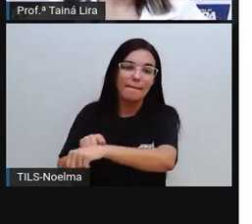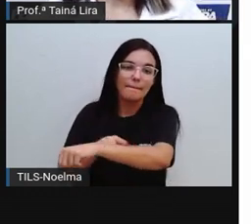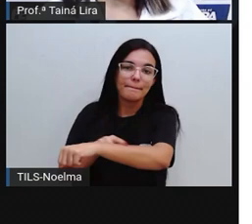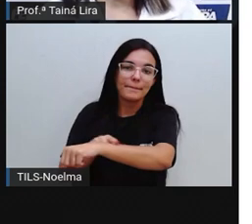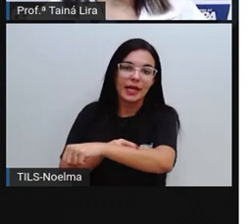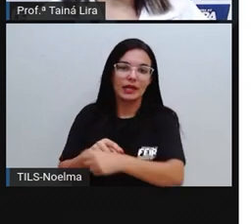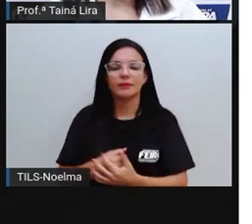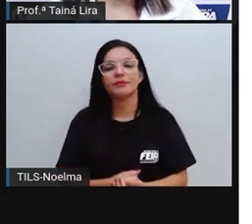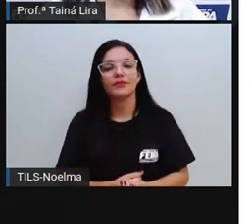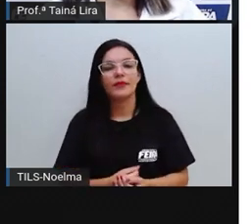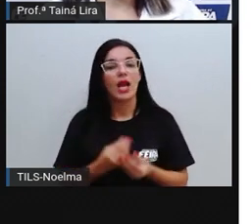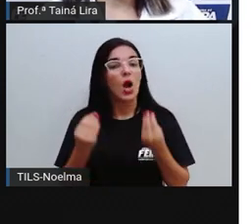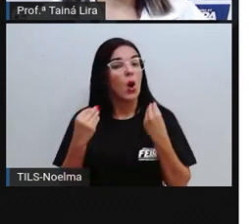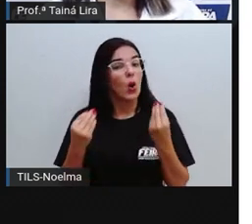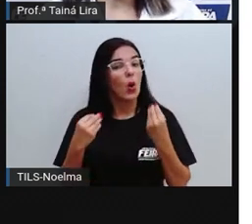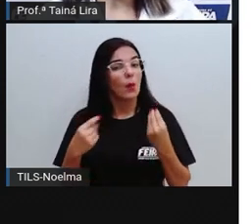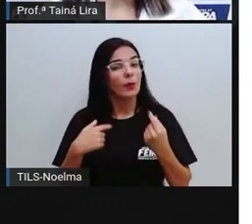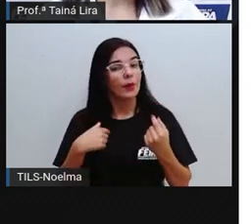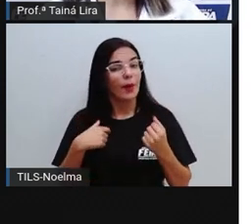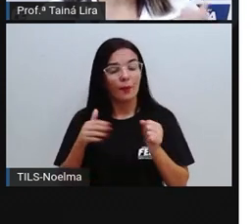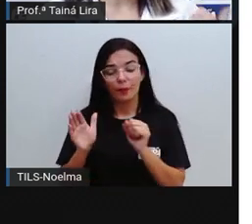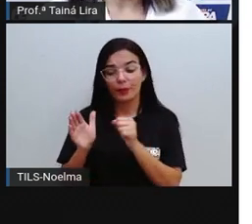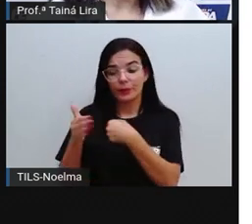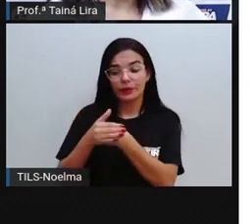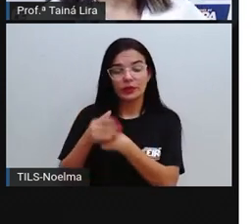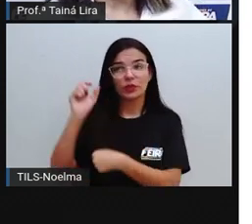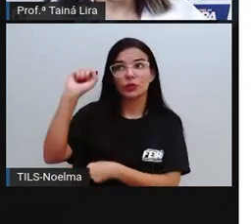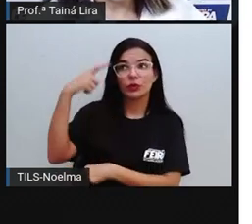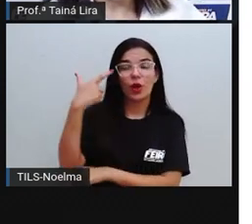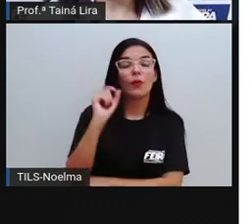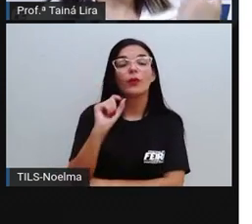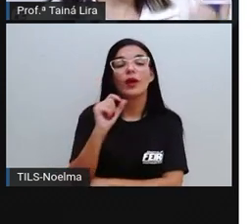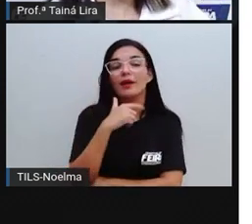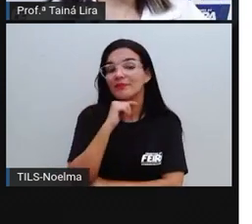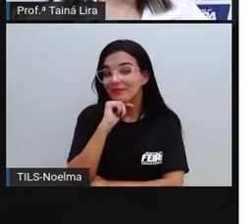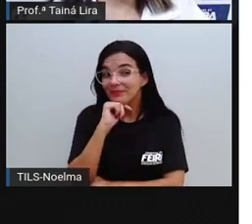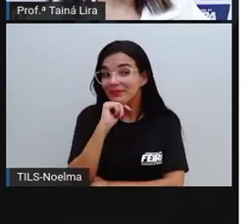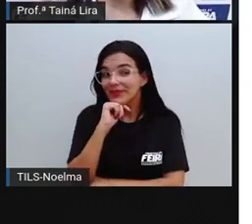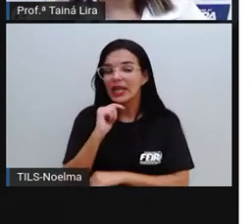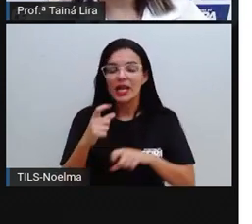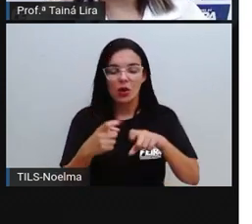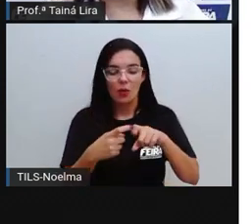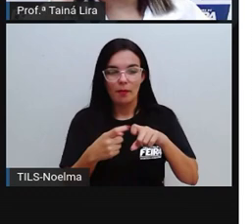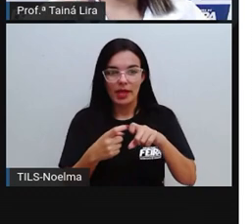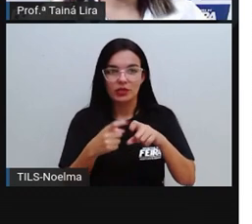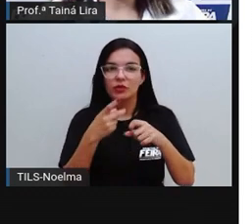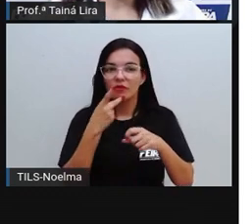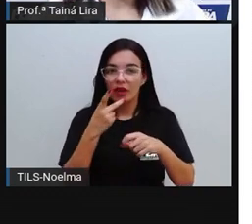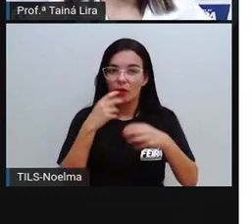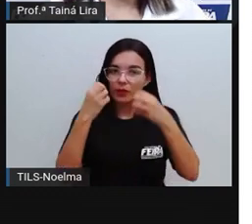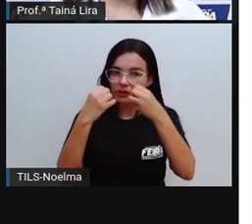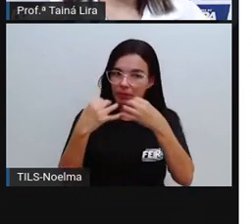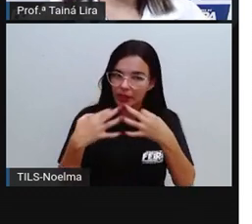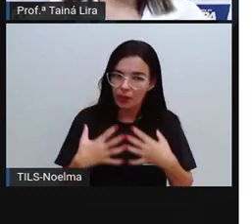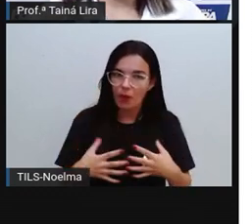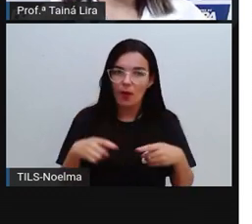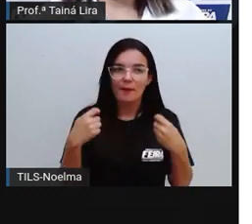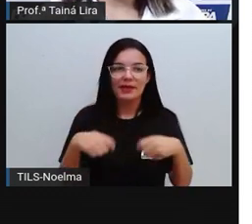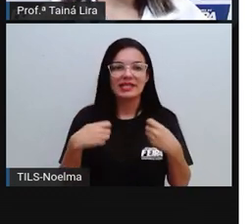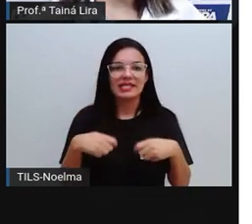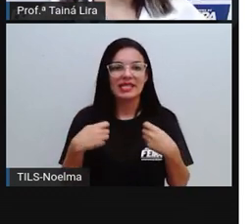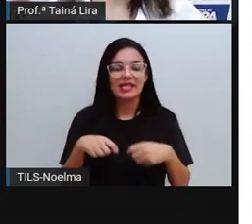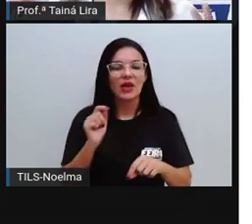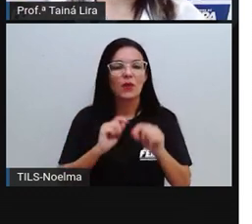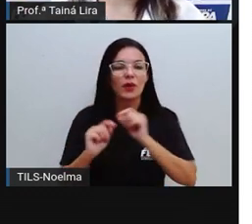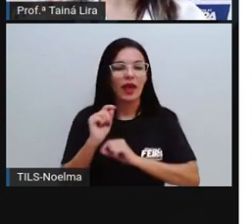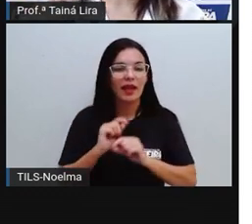Como é que eu posso me proteger do sol? Ó, o próprio dermatologista, ele falou ali, né? Ele deu